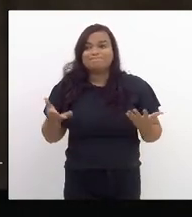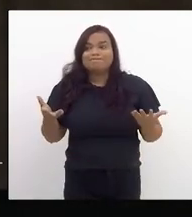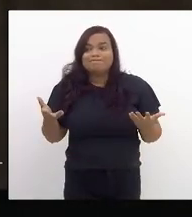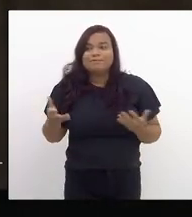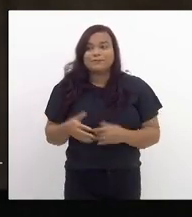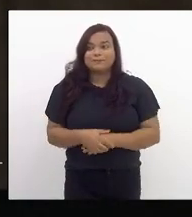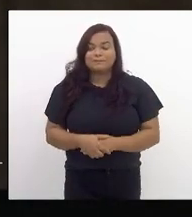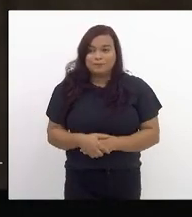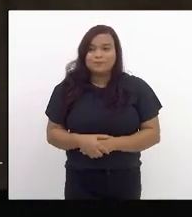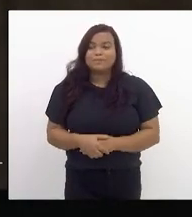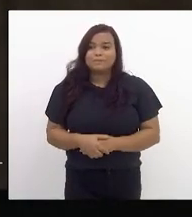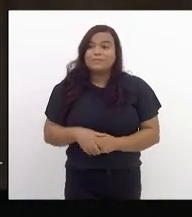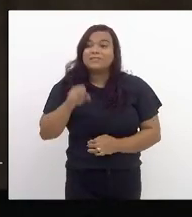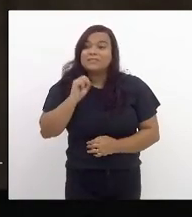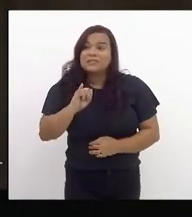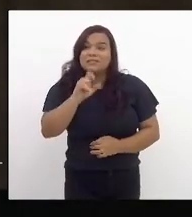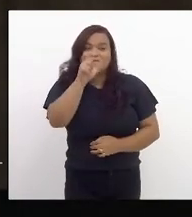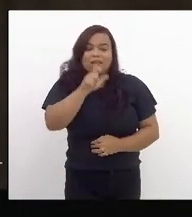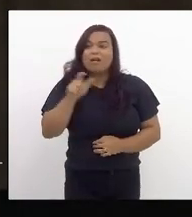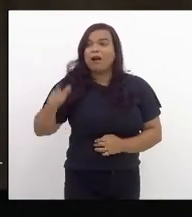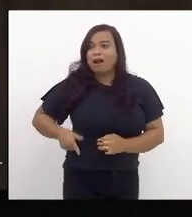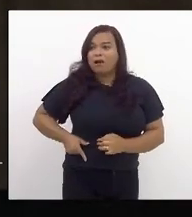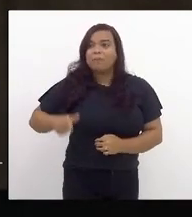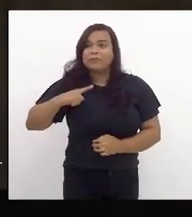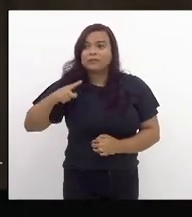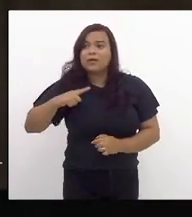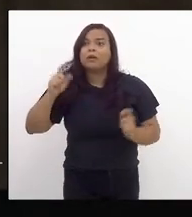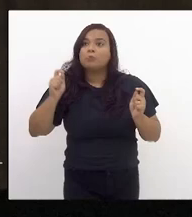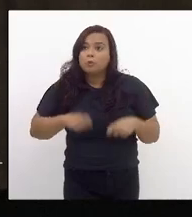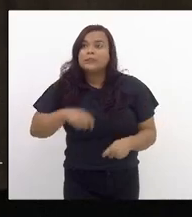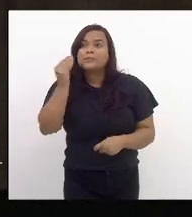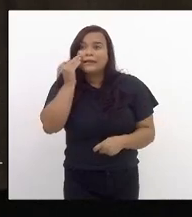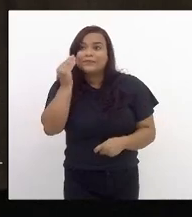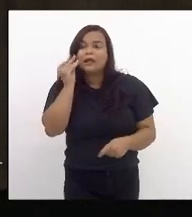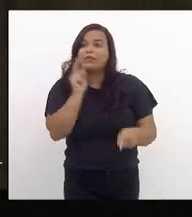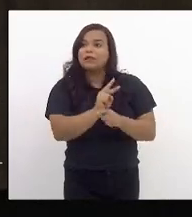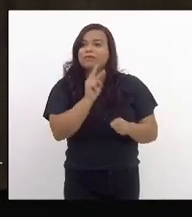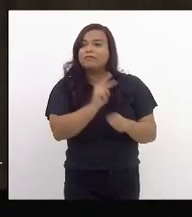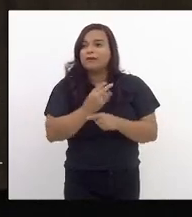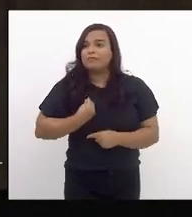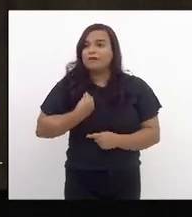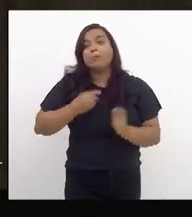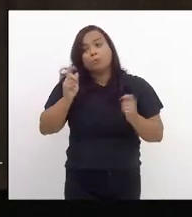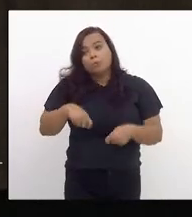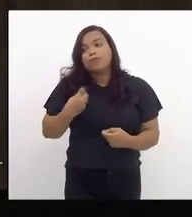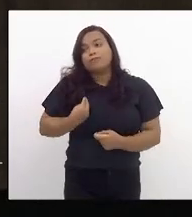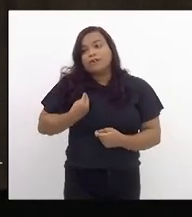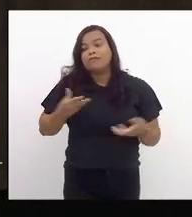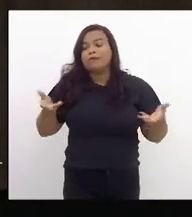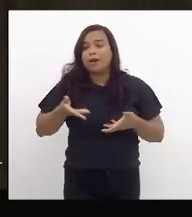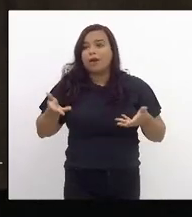E se ele estivesse armado, ele poderia estar vivo nesse exato momento.